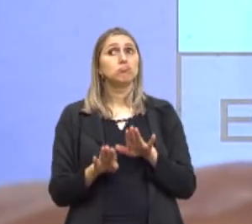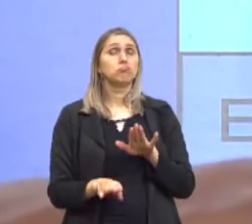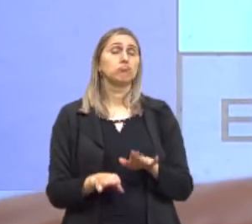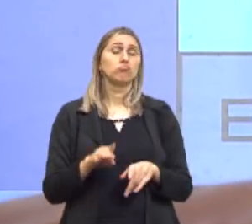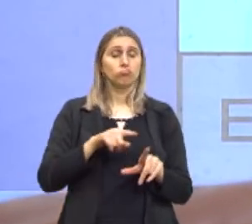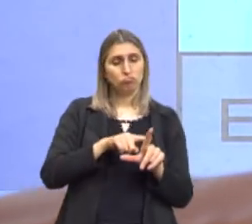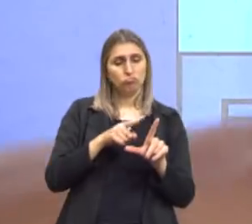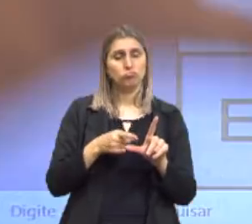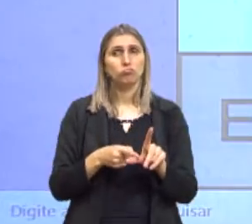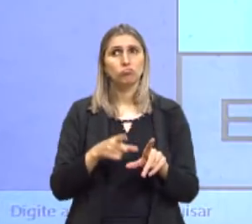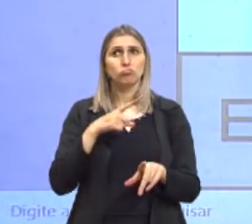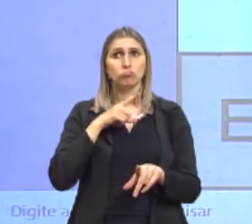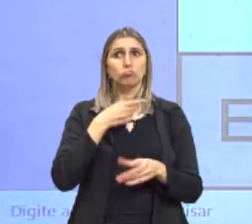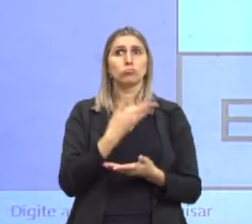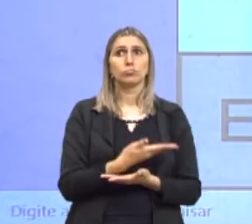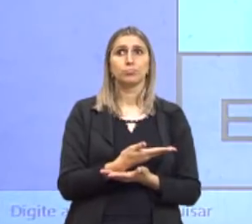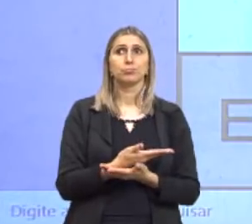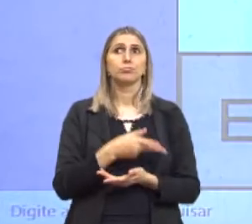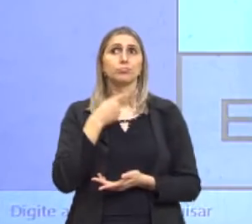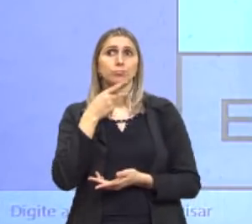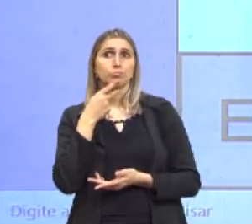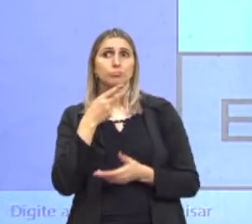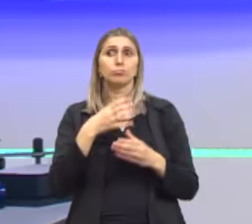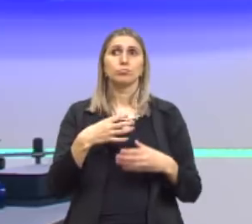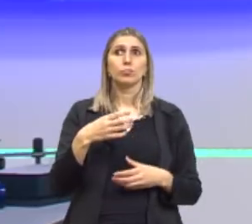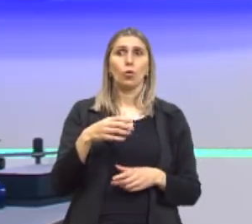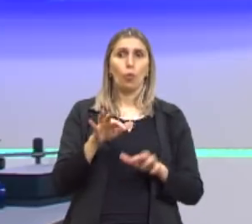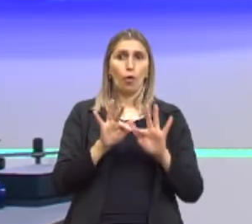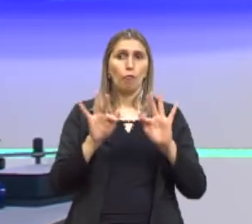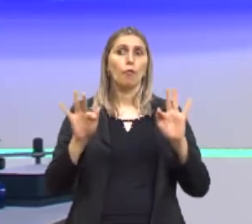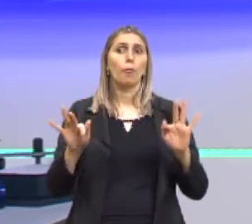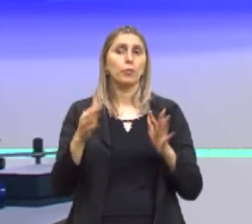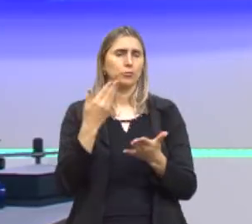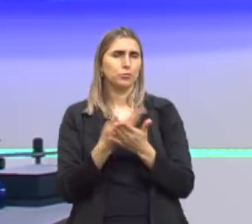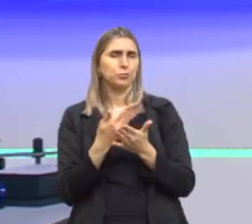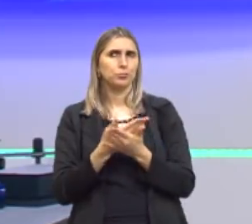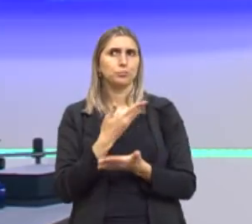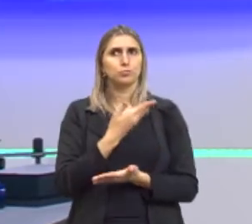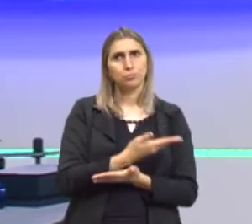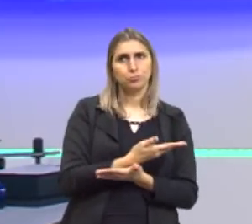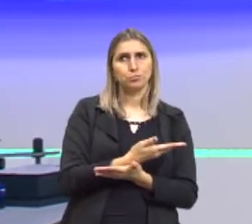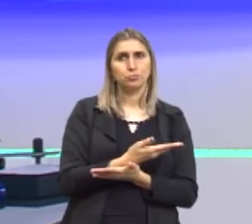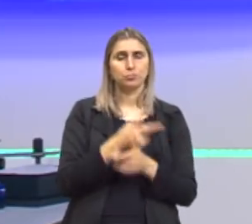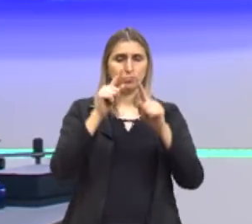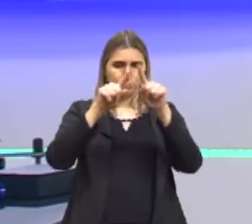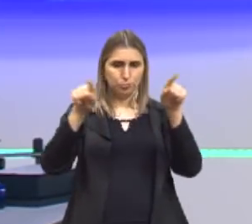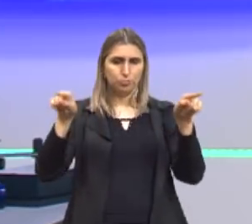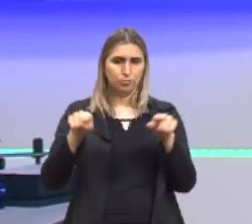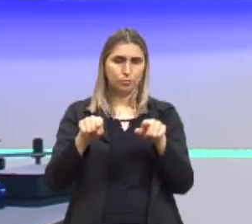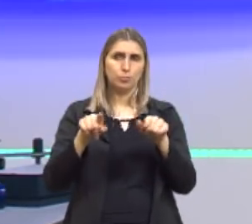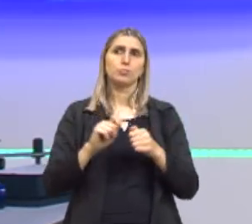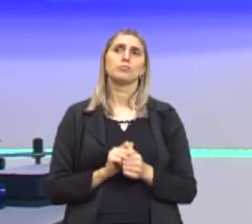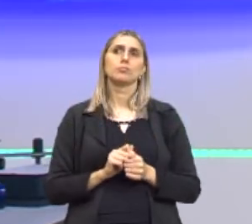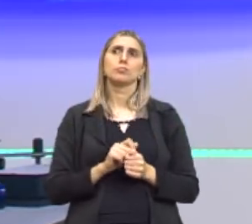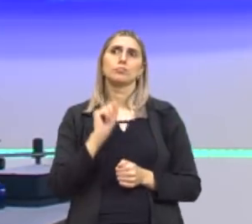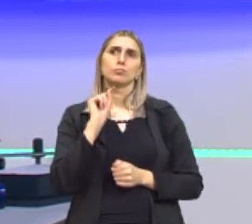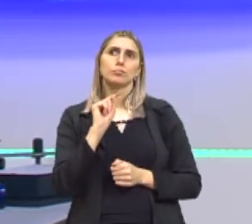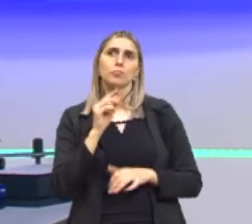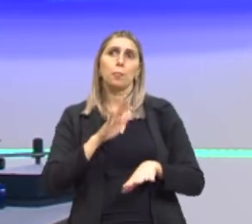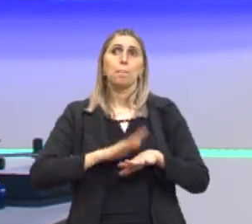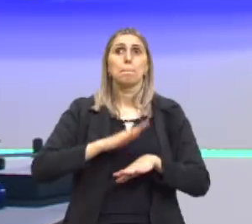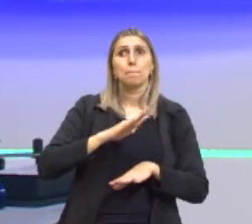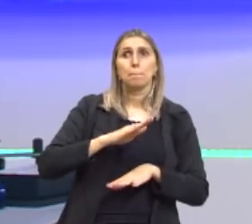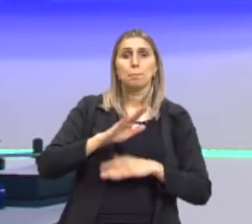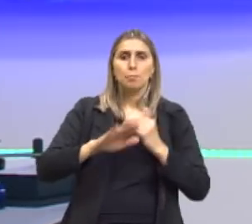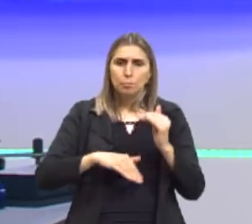ângulo que tu vai ter aqui. Eu já falo qual é a fórmula para a gente ver isso. Então vamos para o quadro, que ali a gente vai ver um pouco mais